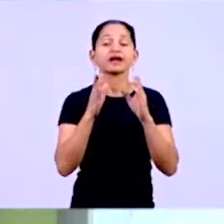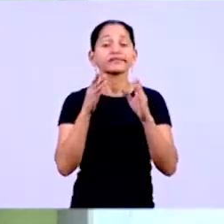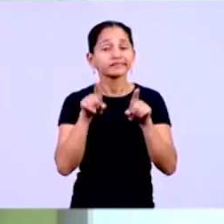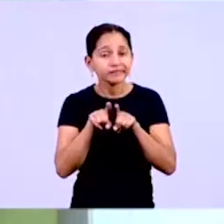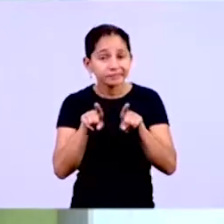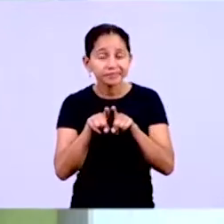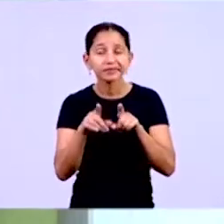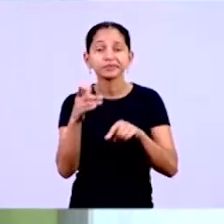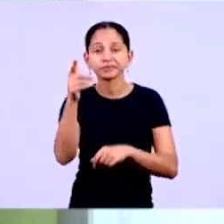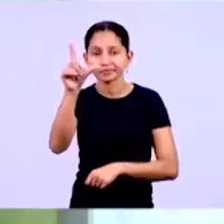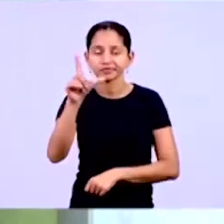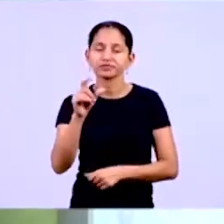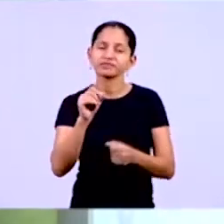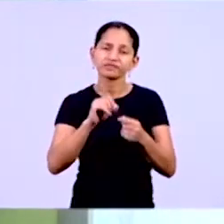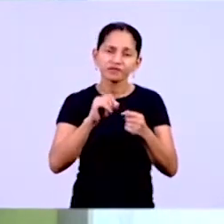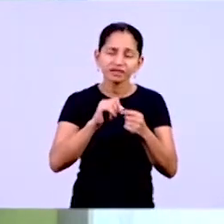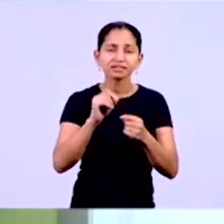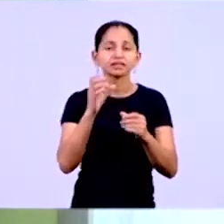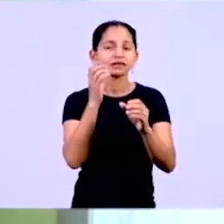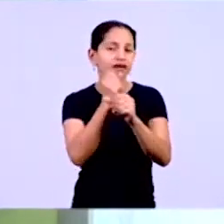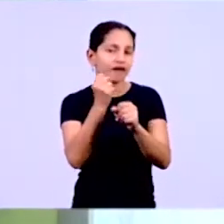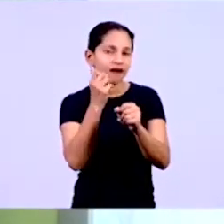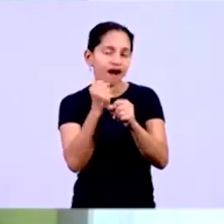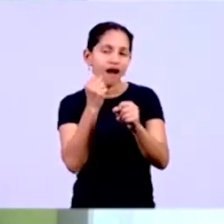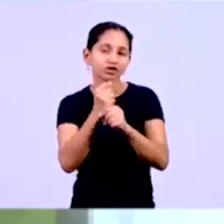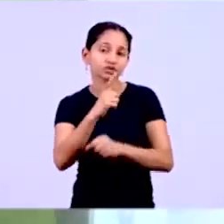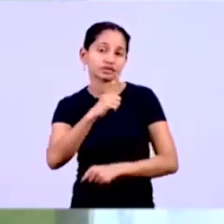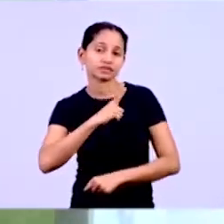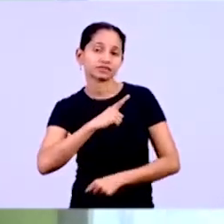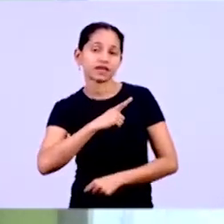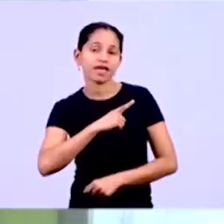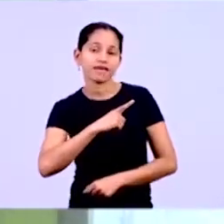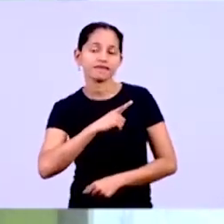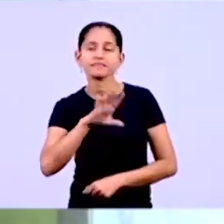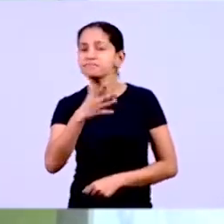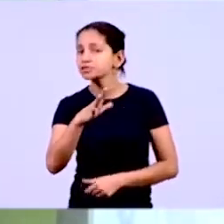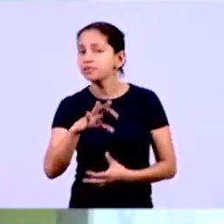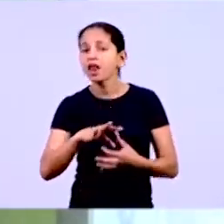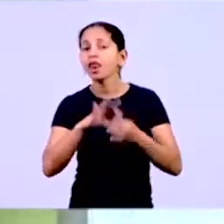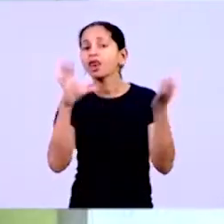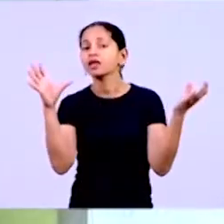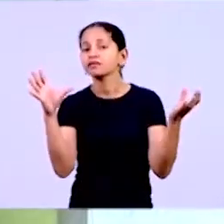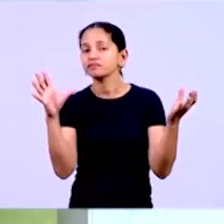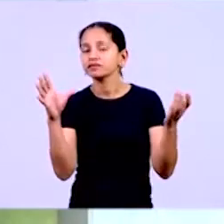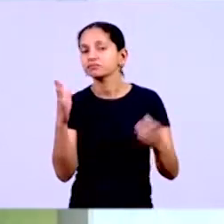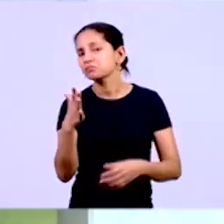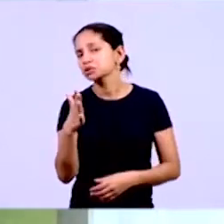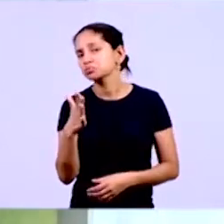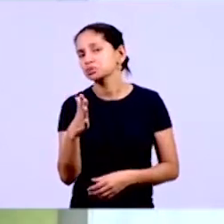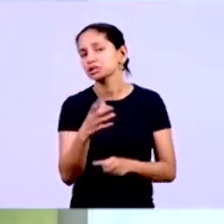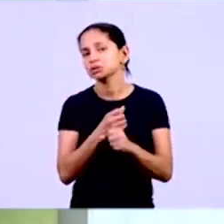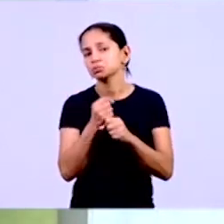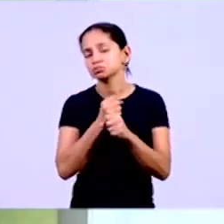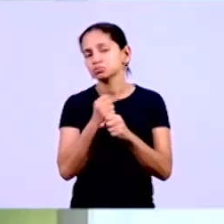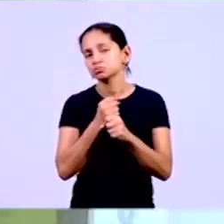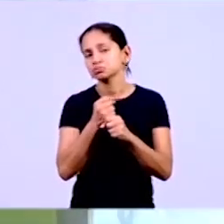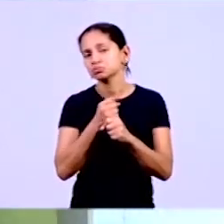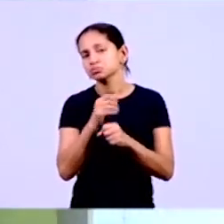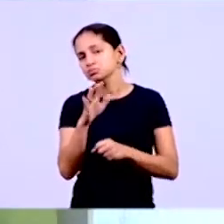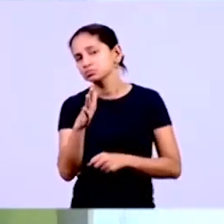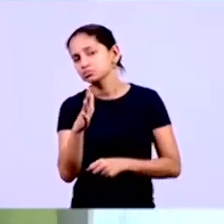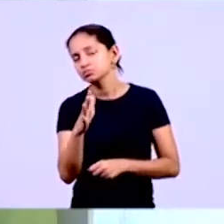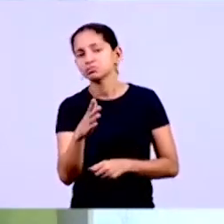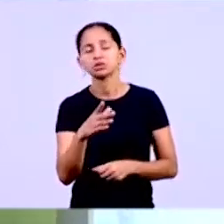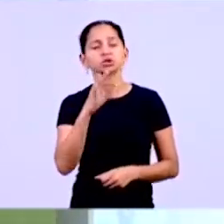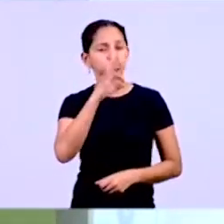tem caixa, vocês vão saber isso em finanças, na contabilidade, o que é ter dinheiro em caixa, quer dizer, ter livre depois de distribuir para os